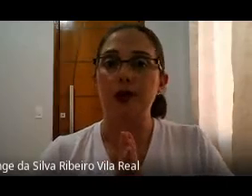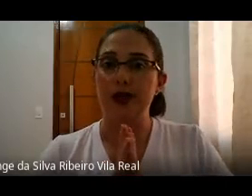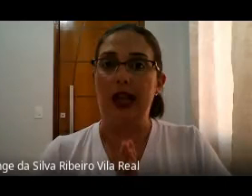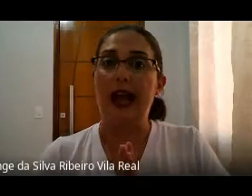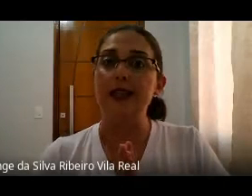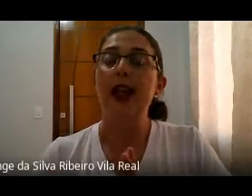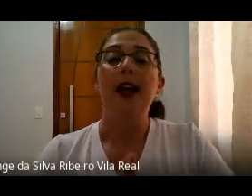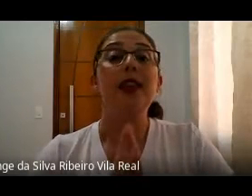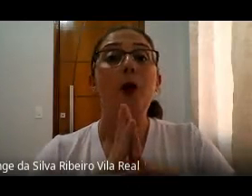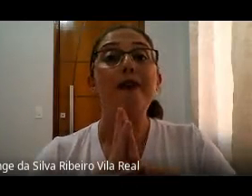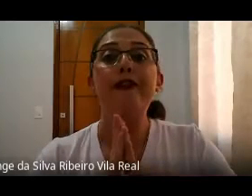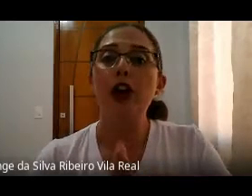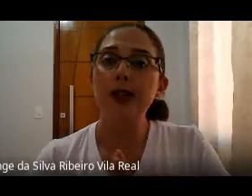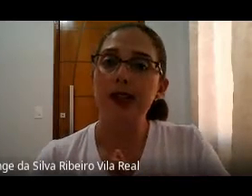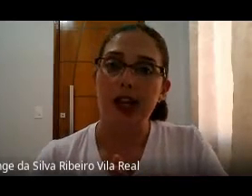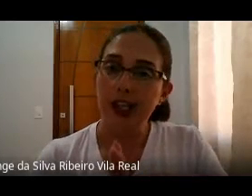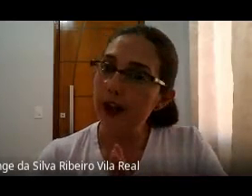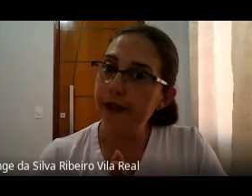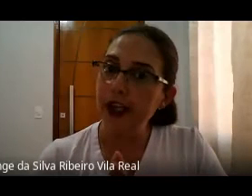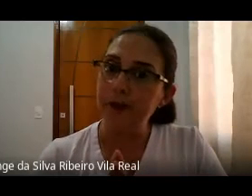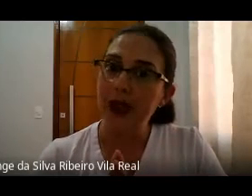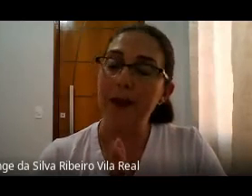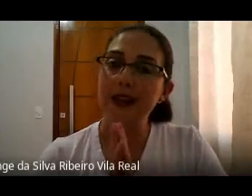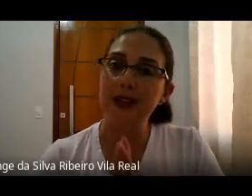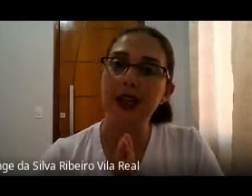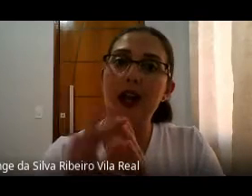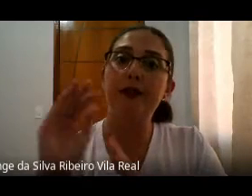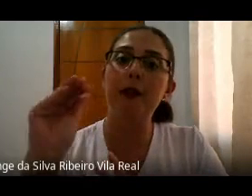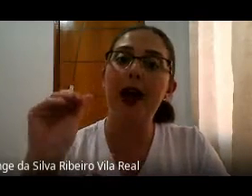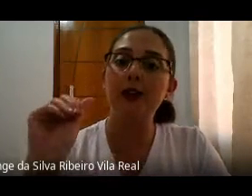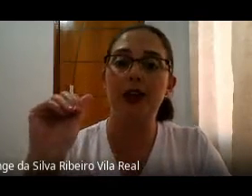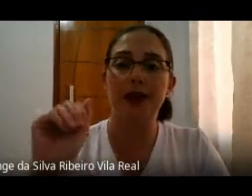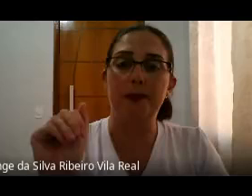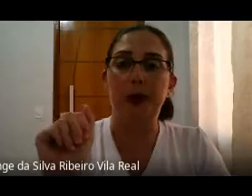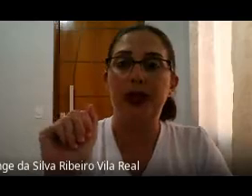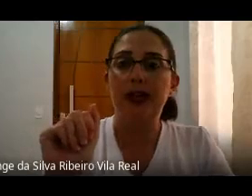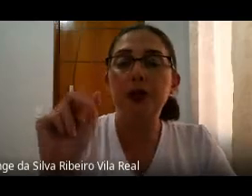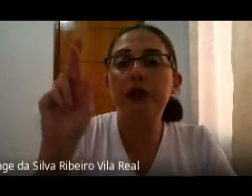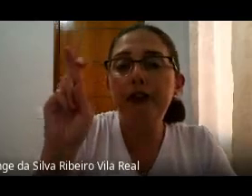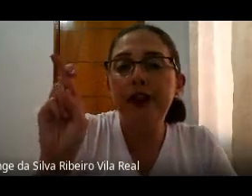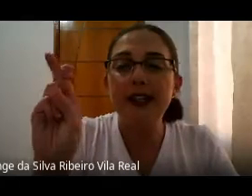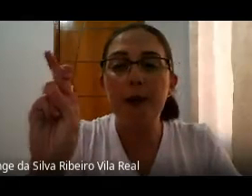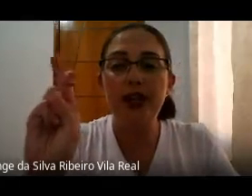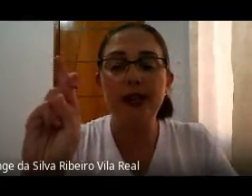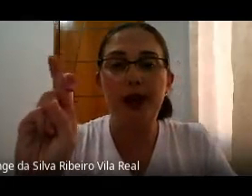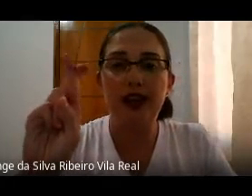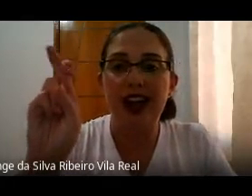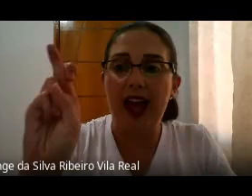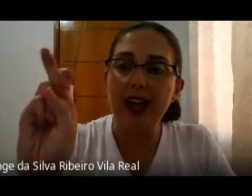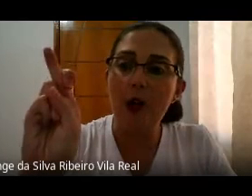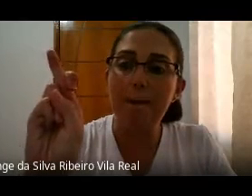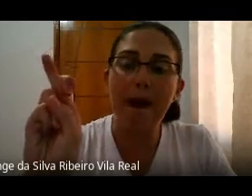ao usar os sinais, não é força que define, mas sim o formato da minha mão. Então, se eu vou fazer, por